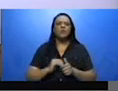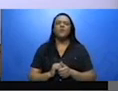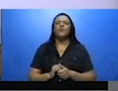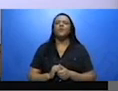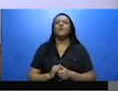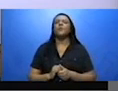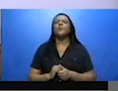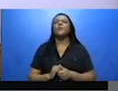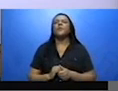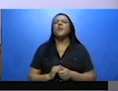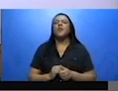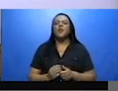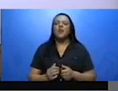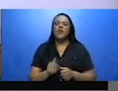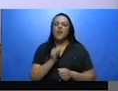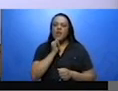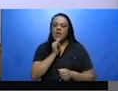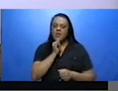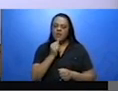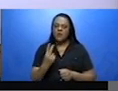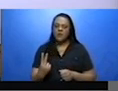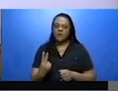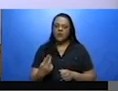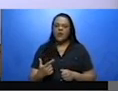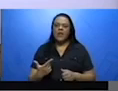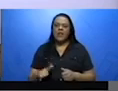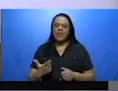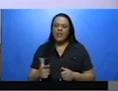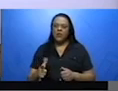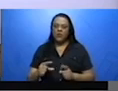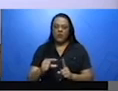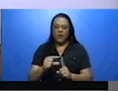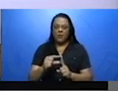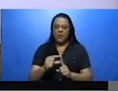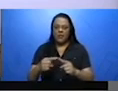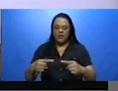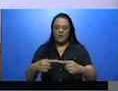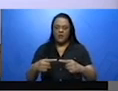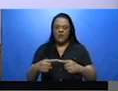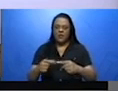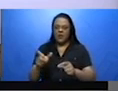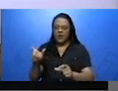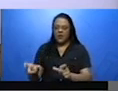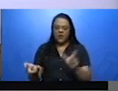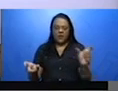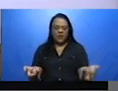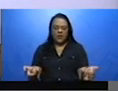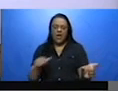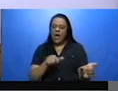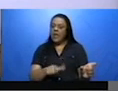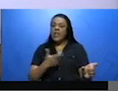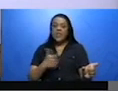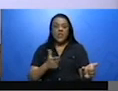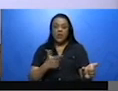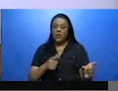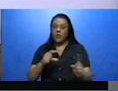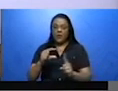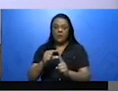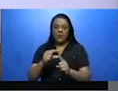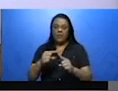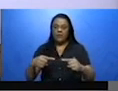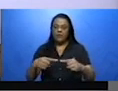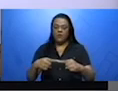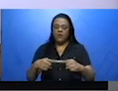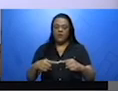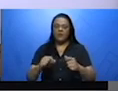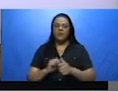No segundo exemplo, não há conjunção ligando a oração subordinada à principal. E o verbo se apresenta